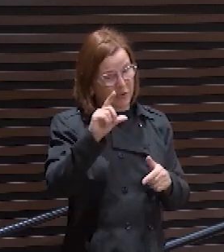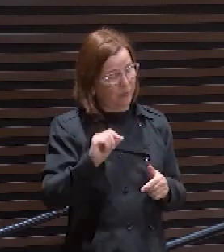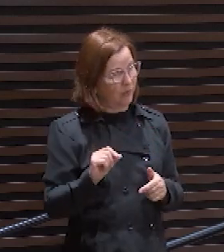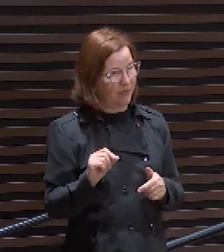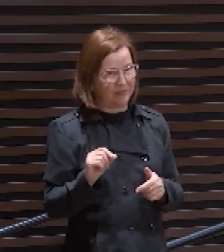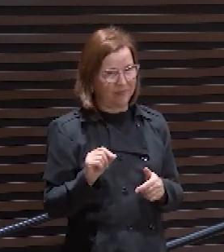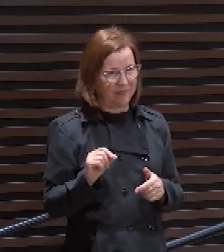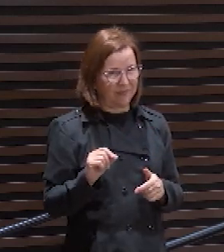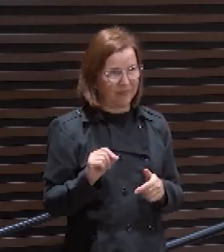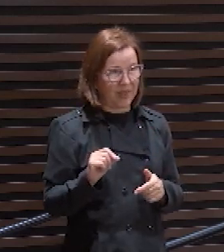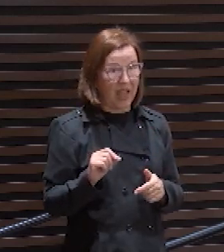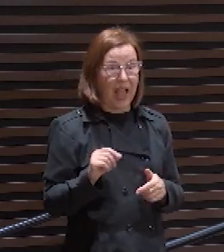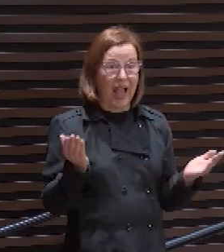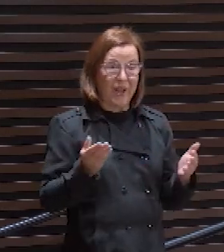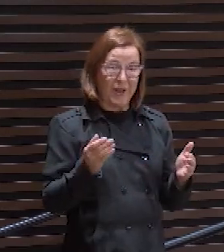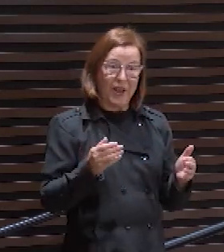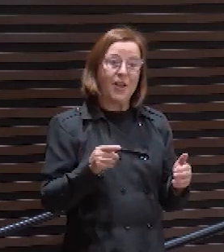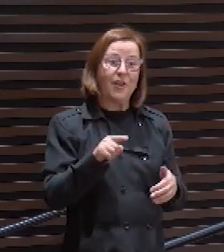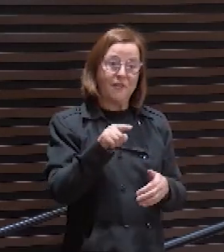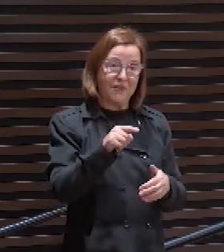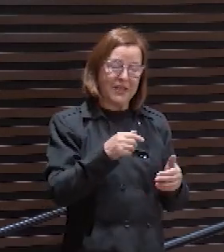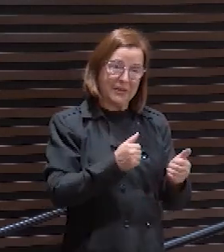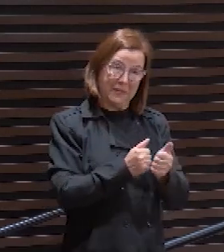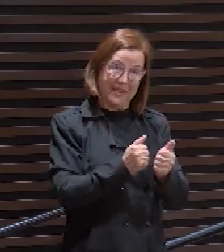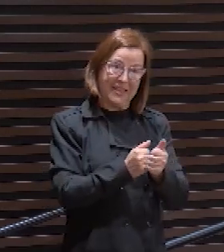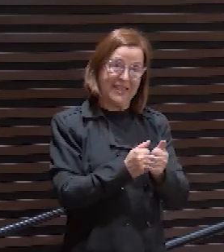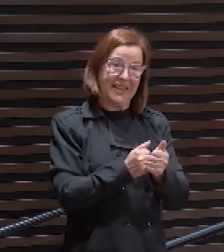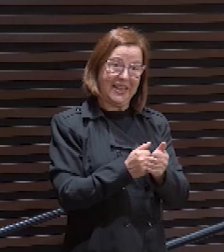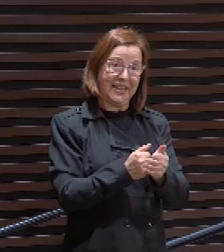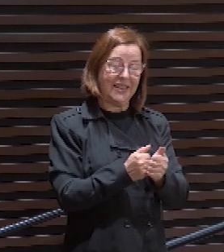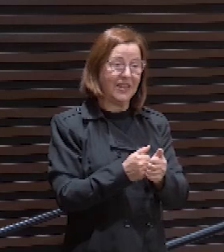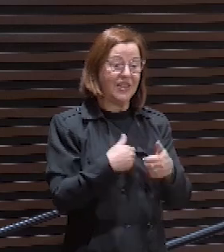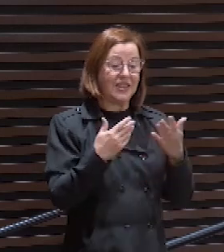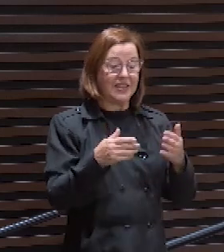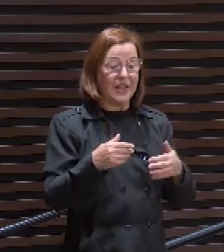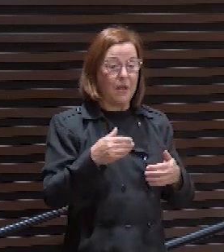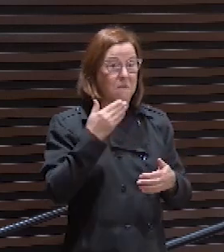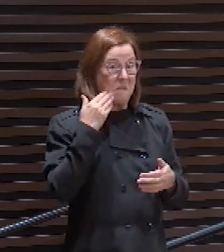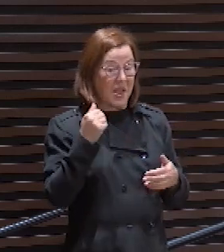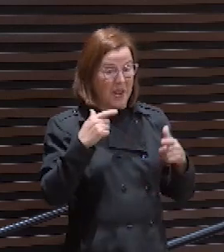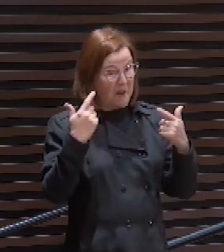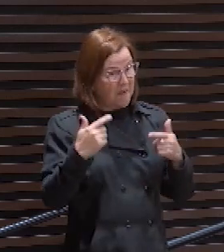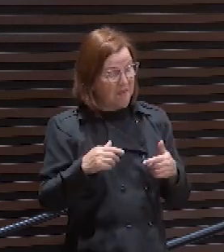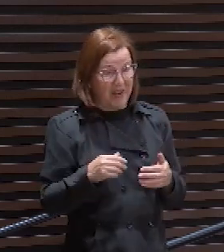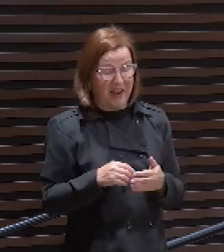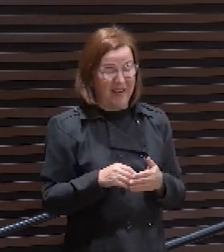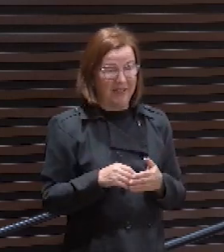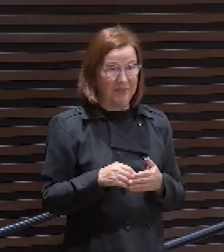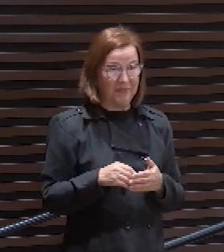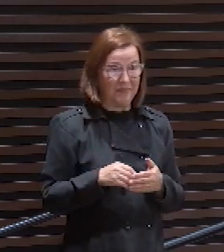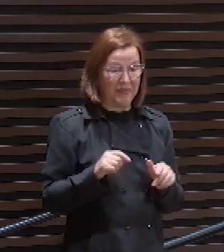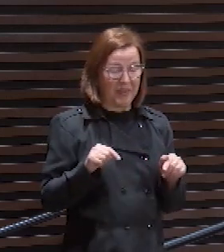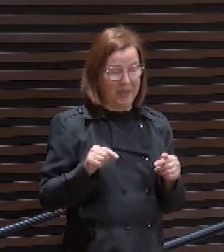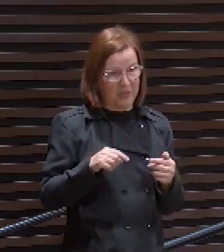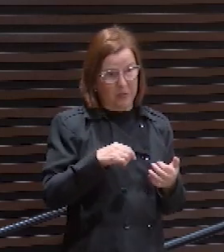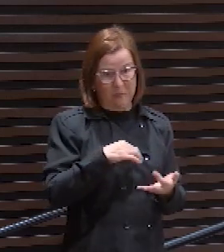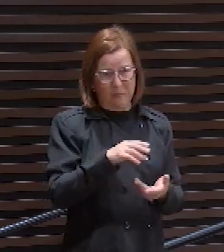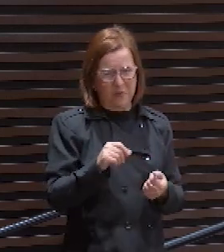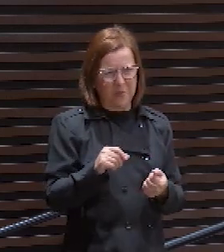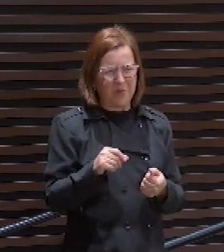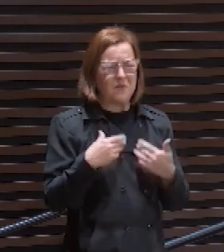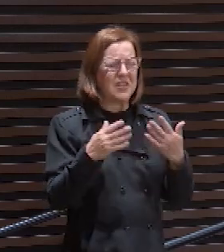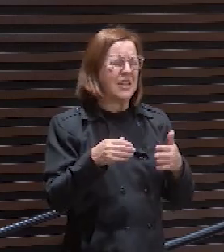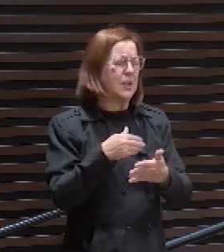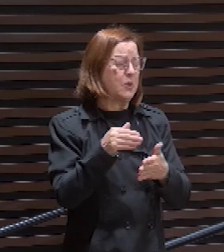dar o carro do ano e tudo aquilo que você deseja, porque agora você é um filho de Deus, que é o dono do ouro e da prata, então eu vou te dar tudo o que você